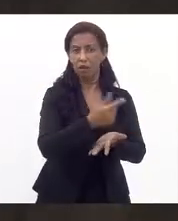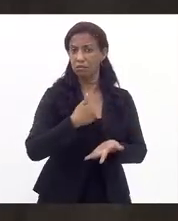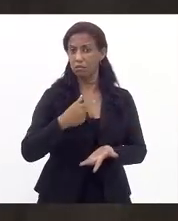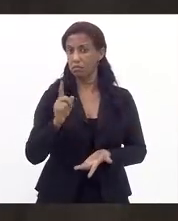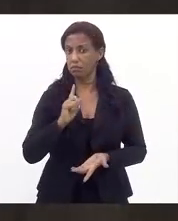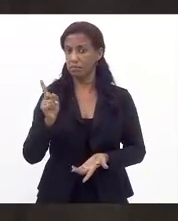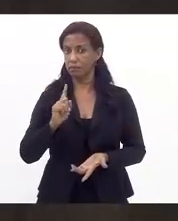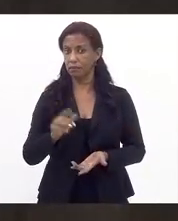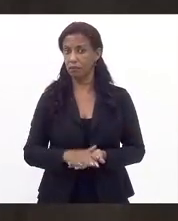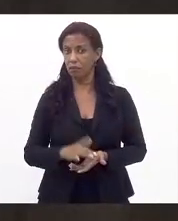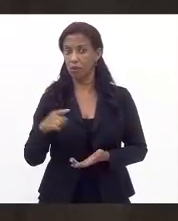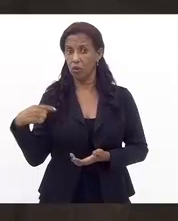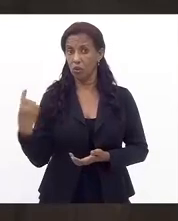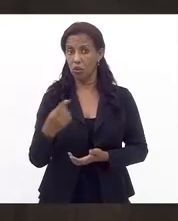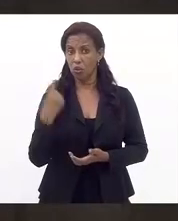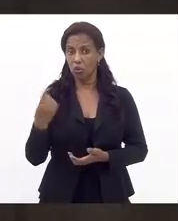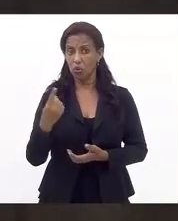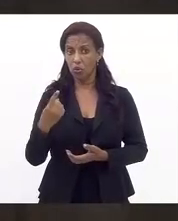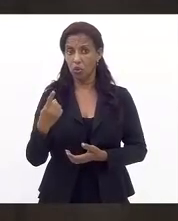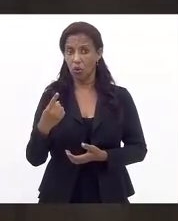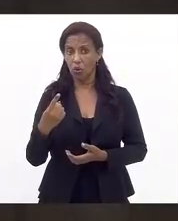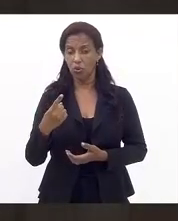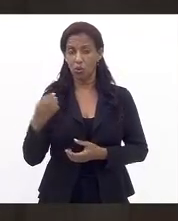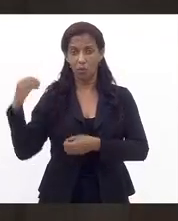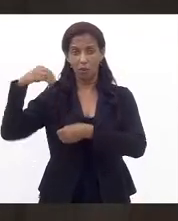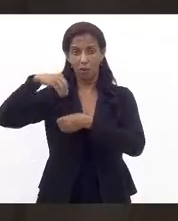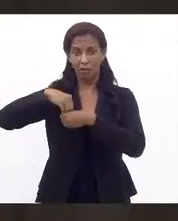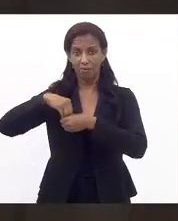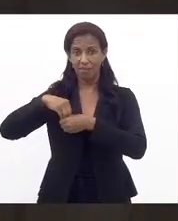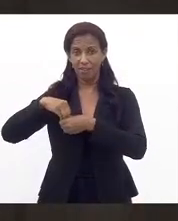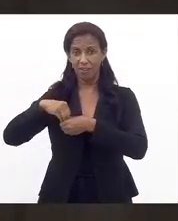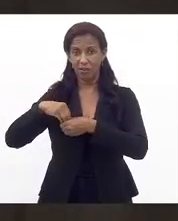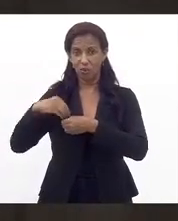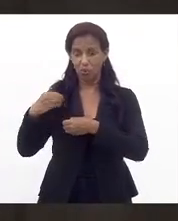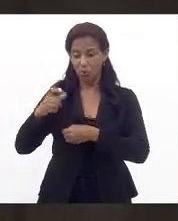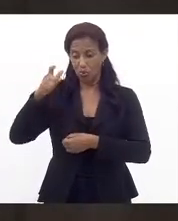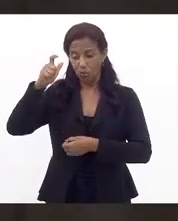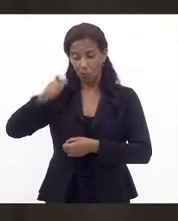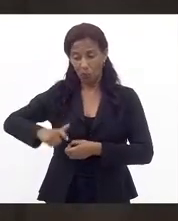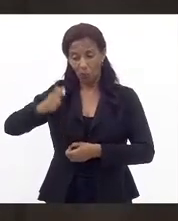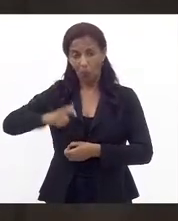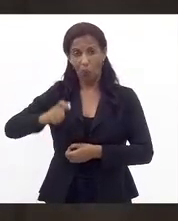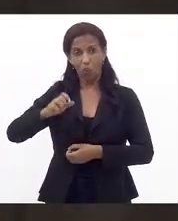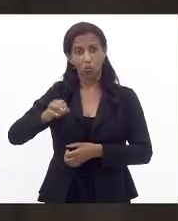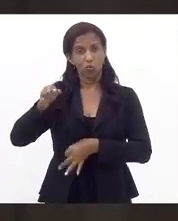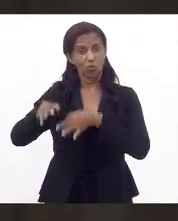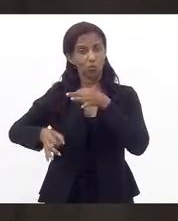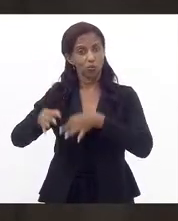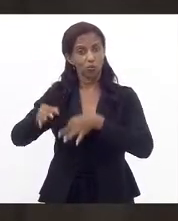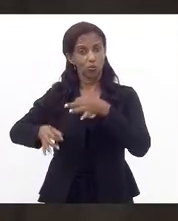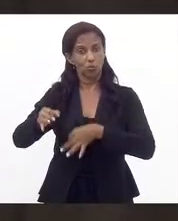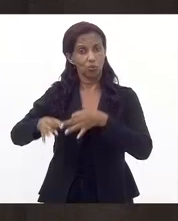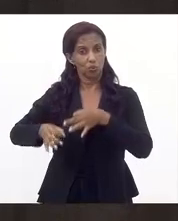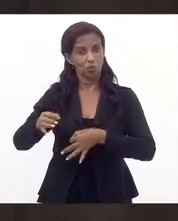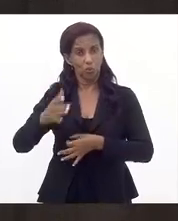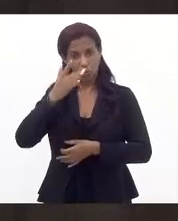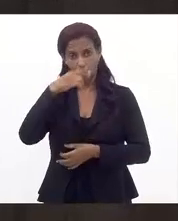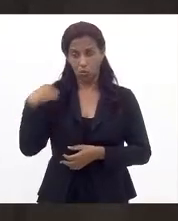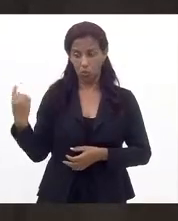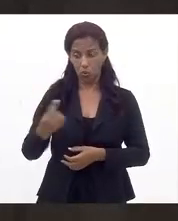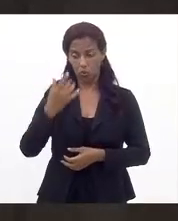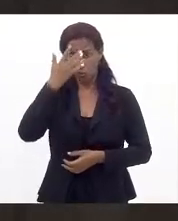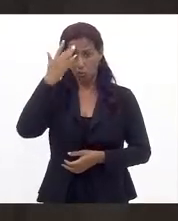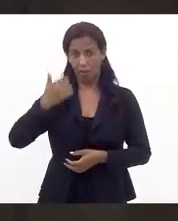isso nós somos a materialização do Judiciário nós somos a personificação do Judiciário nós somos a